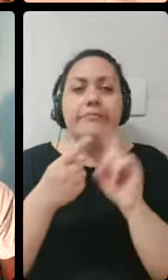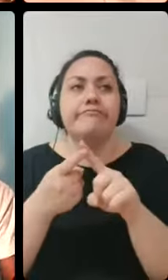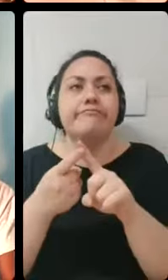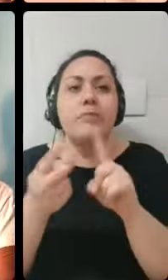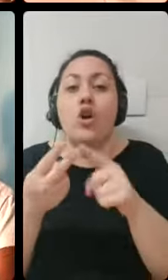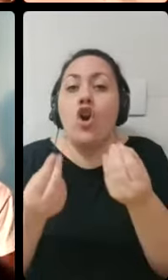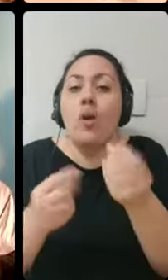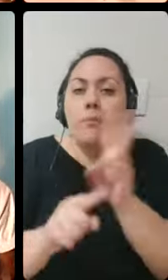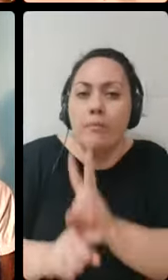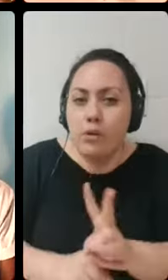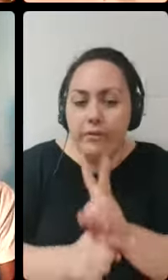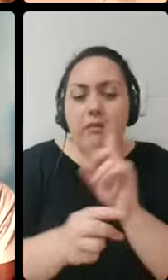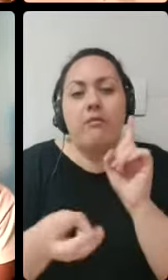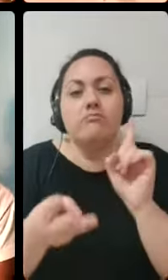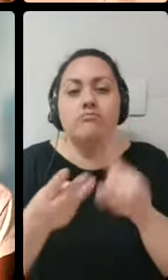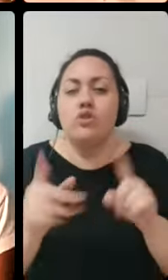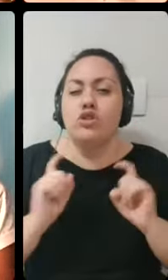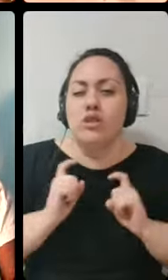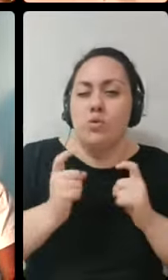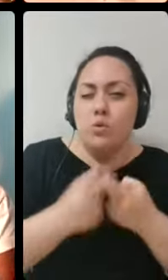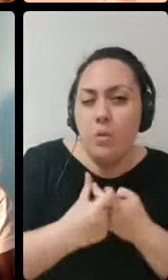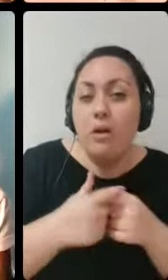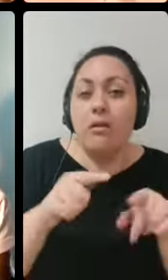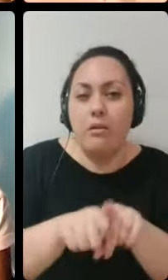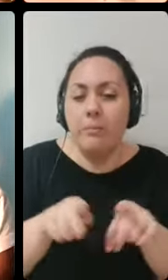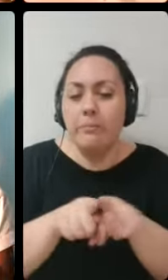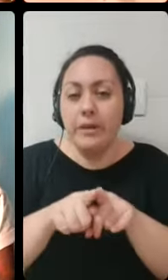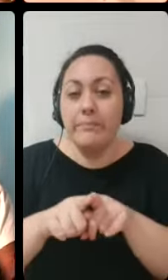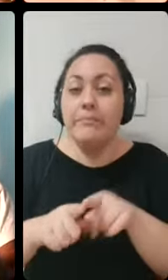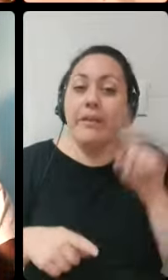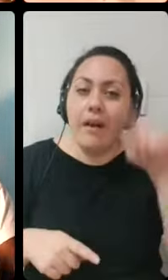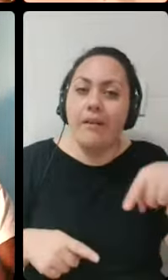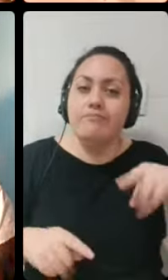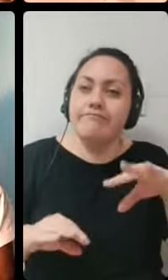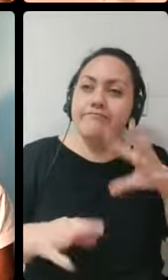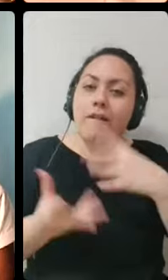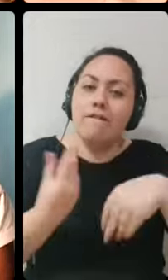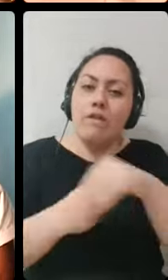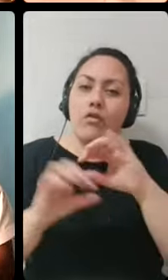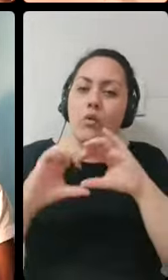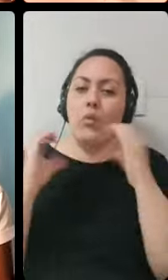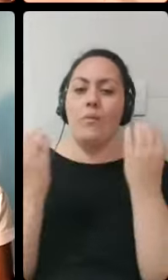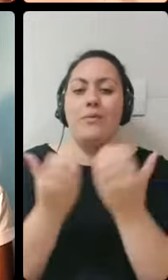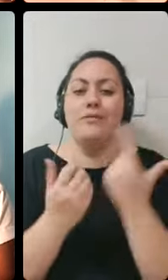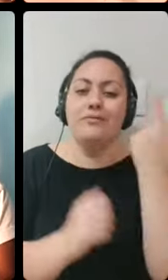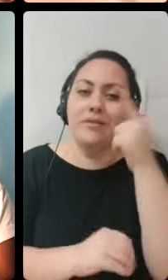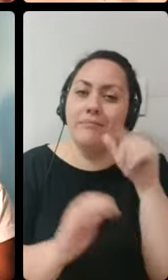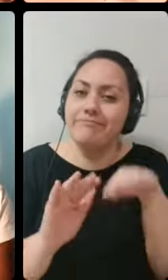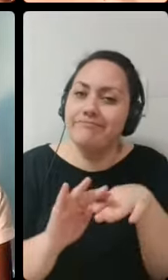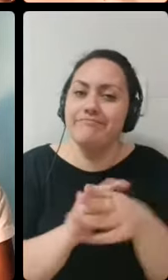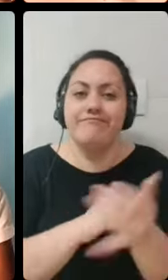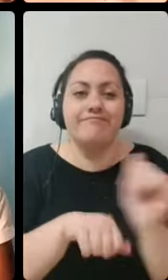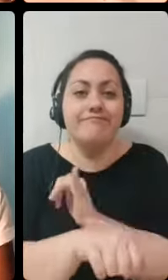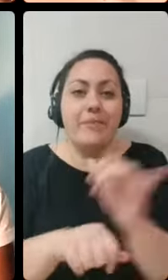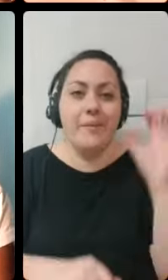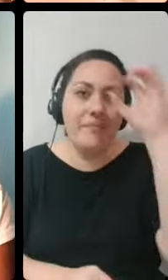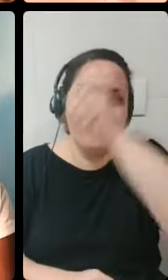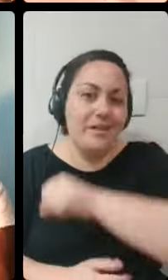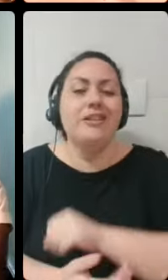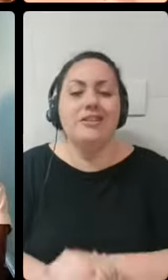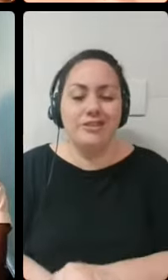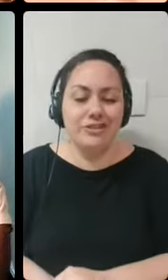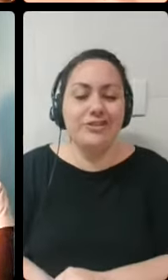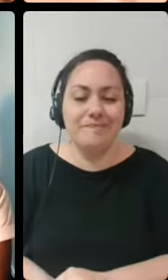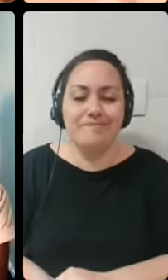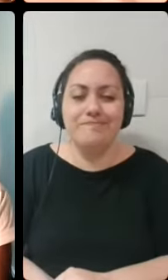questão de envolver a comunidade. Eu acho que a gente aprende muito com essas adaptações e com essas estratégias que a gente trabalha no